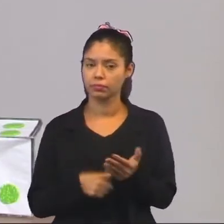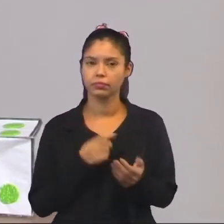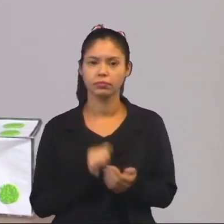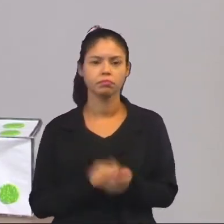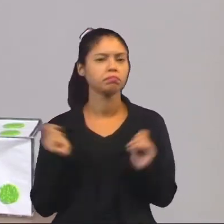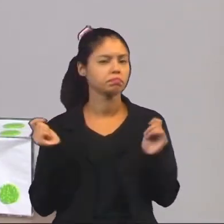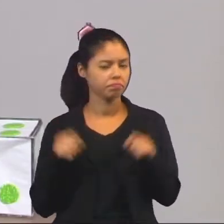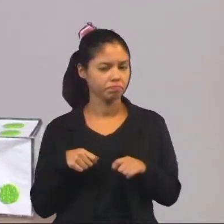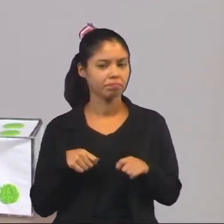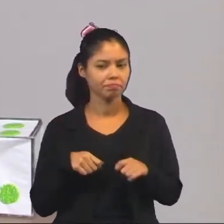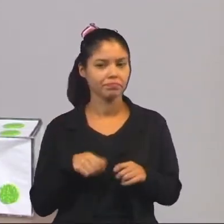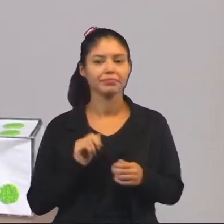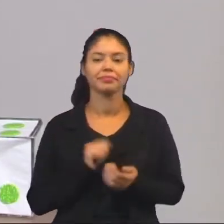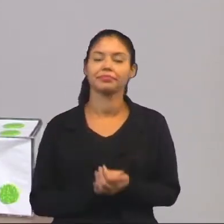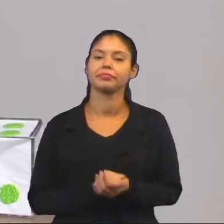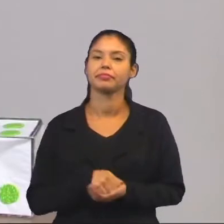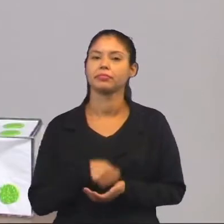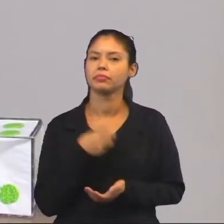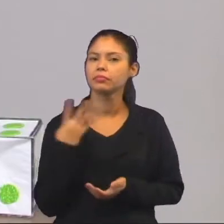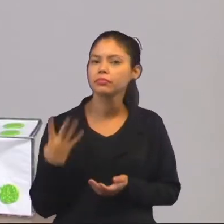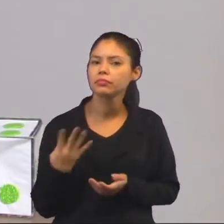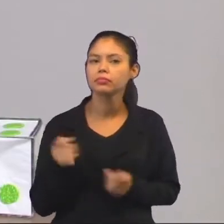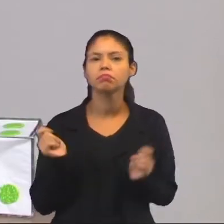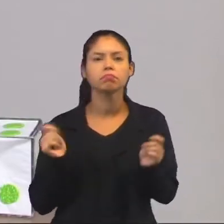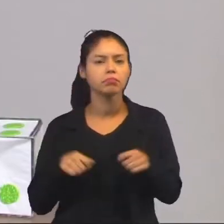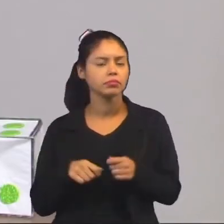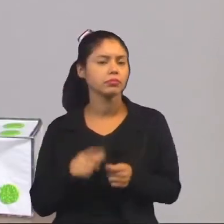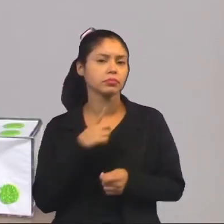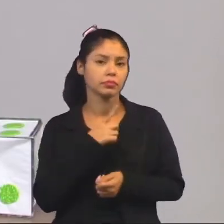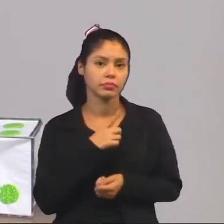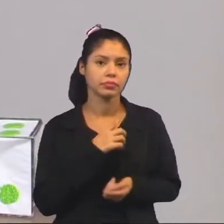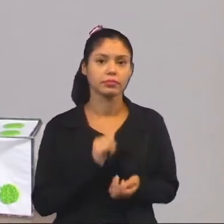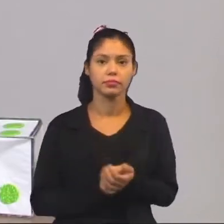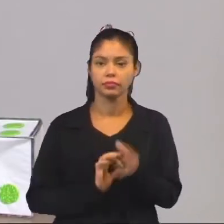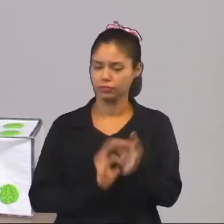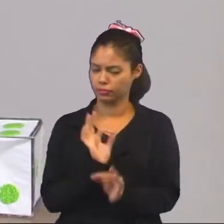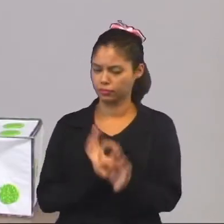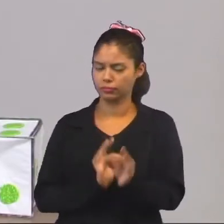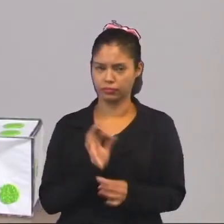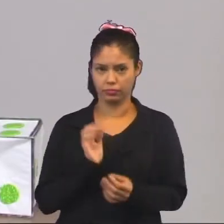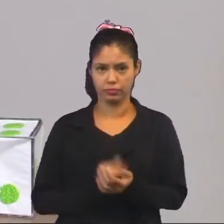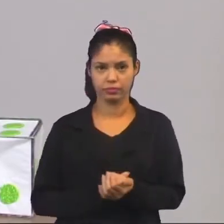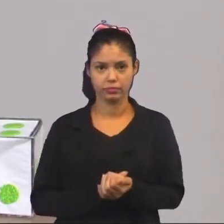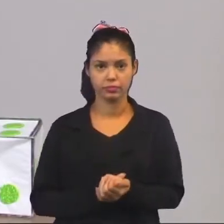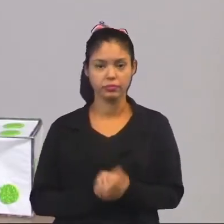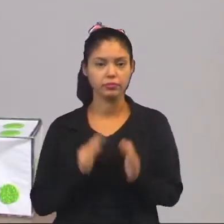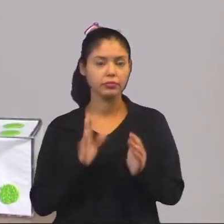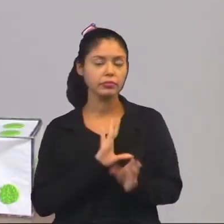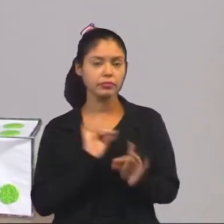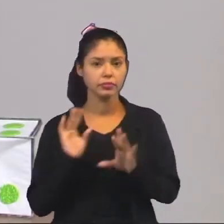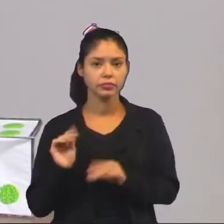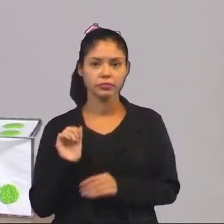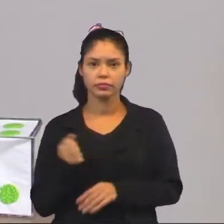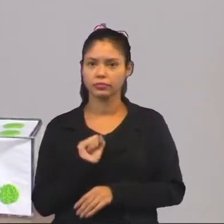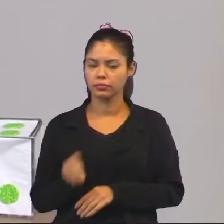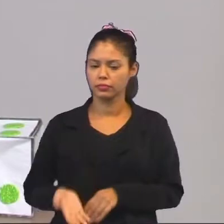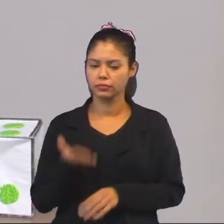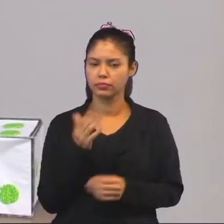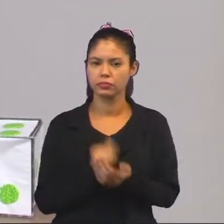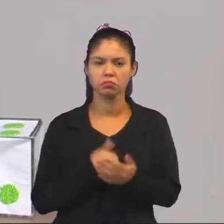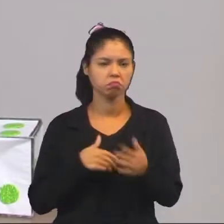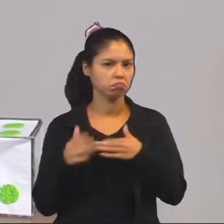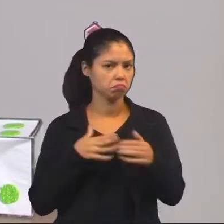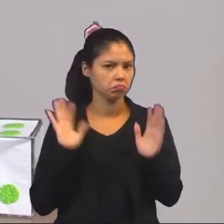combinações de possibilidades, né? Quantas possibilidades nós temos de montar aqui em cada jogada, seja do